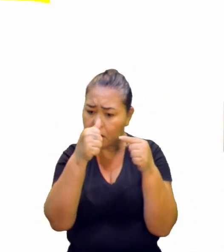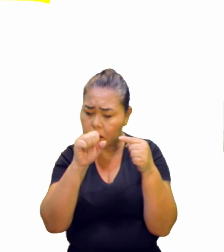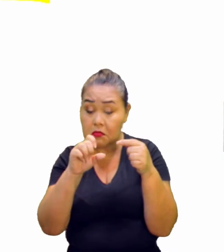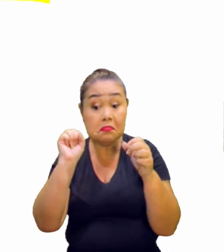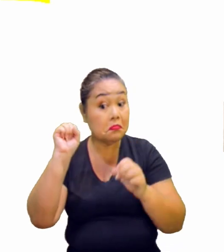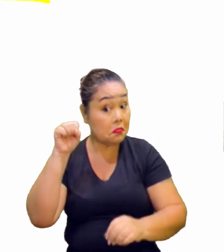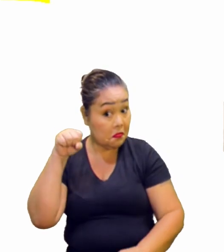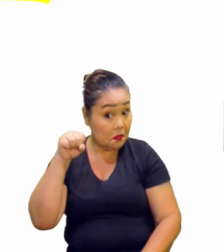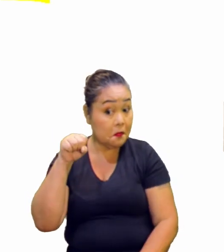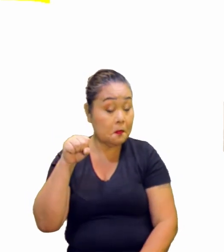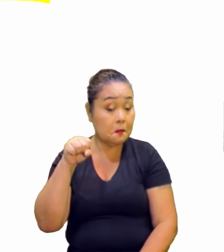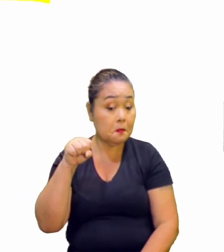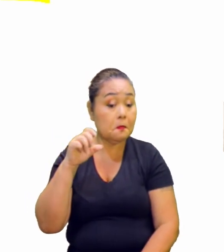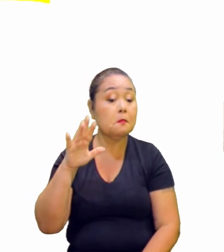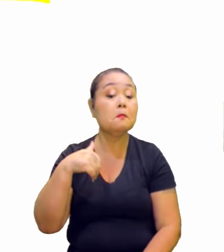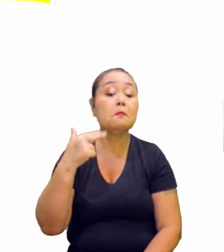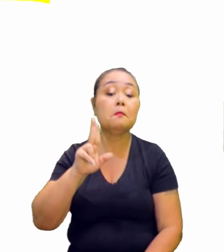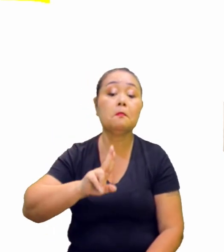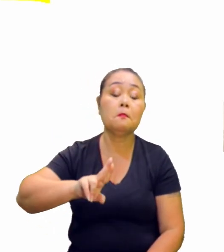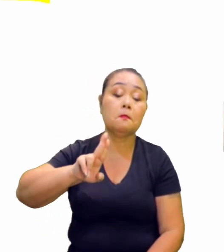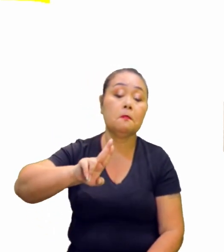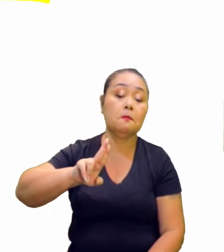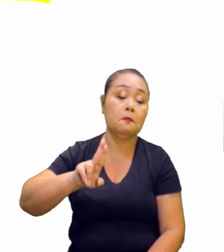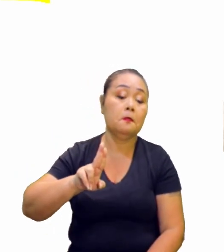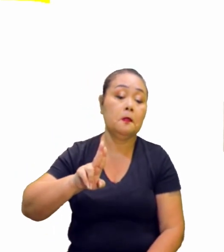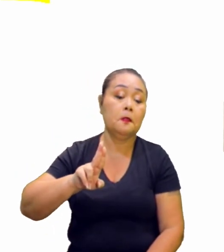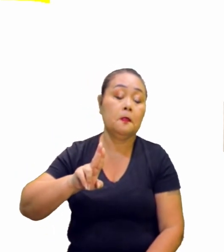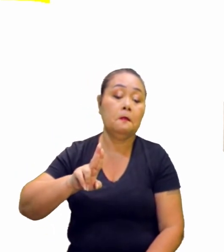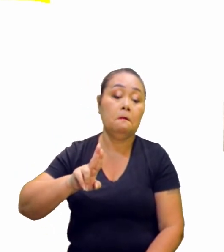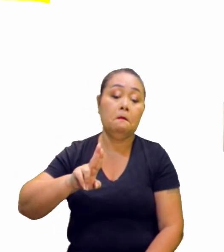Sim. Quando eu utilizo um SAF,